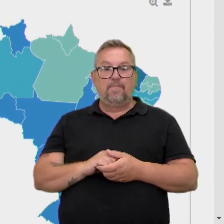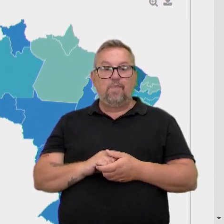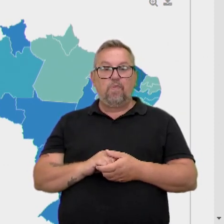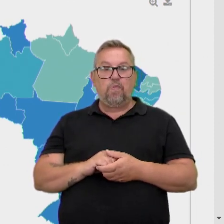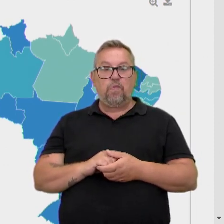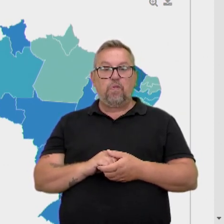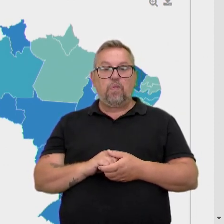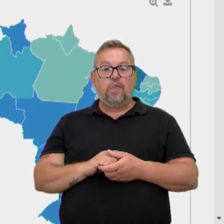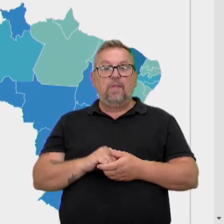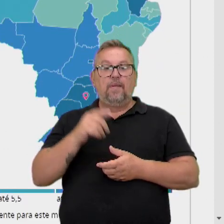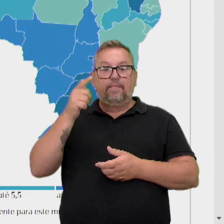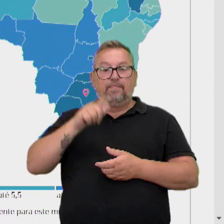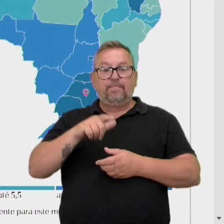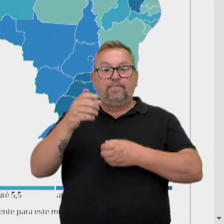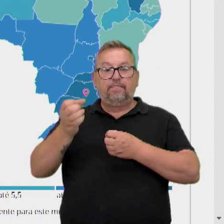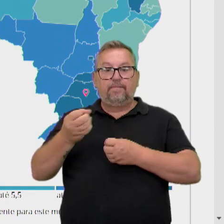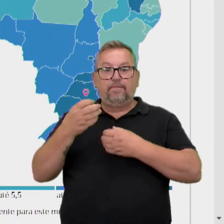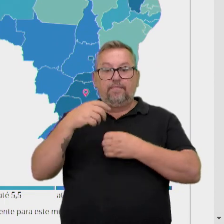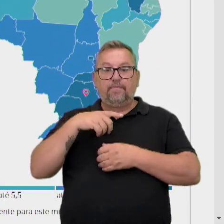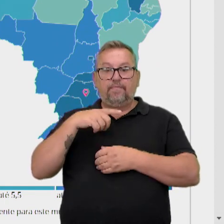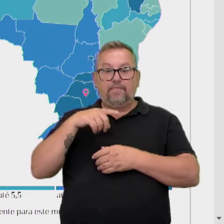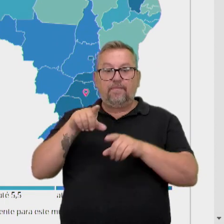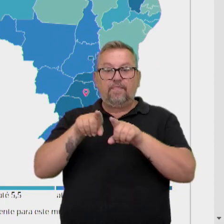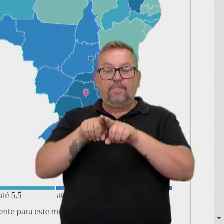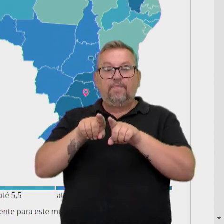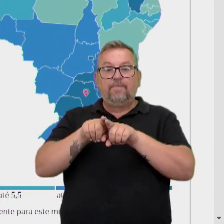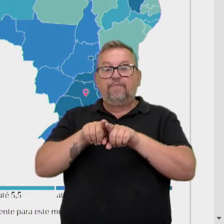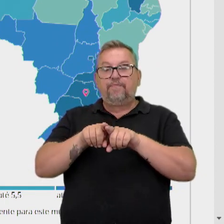ter outras informações, como a gente tem aqui também,